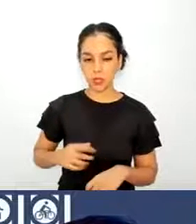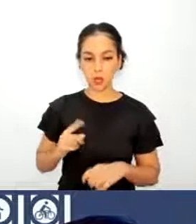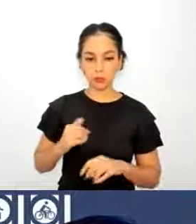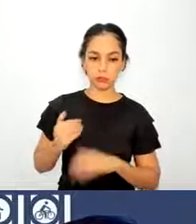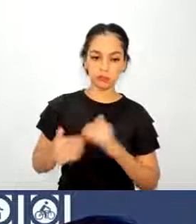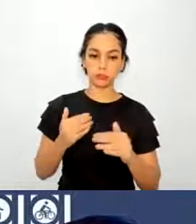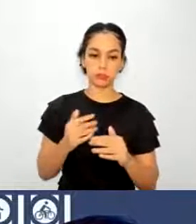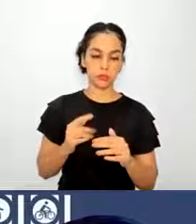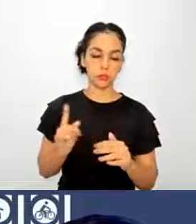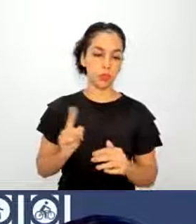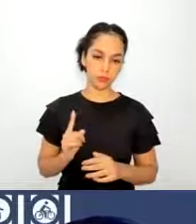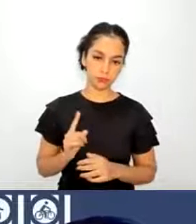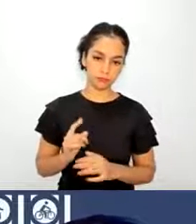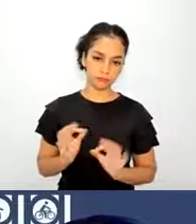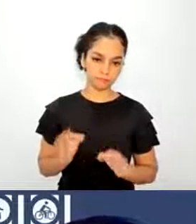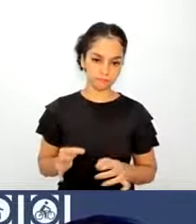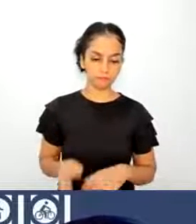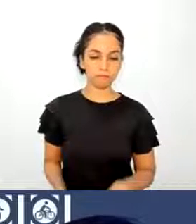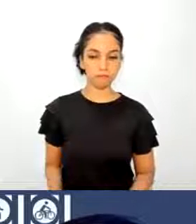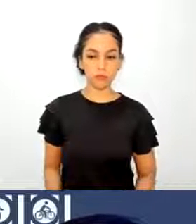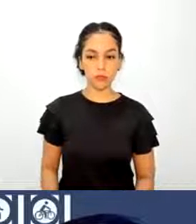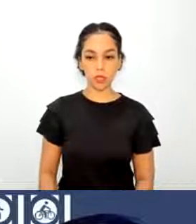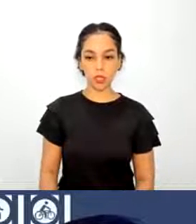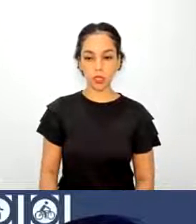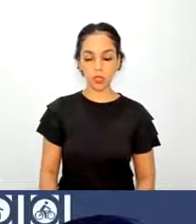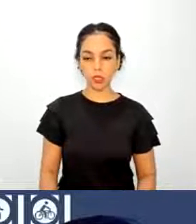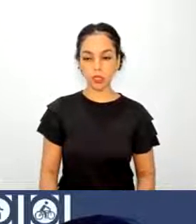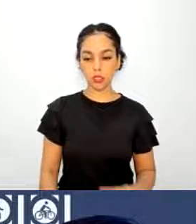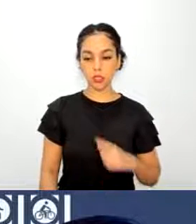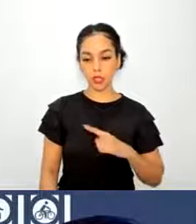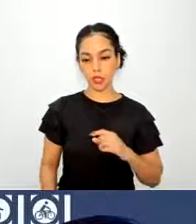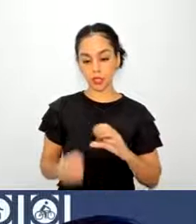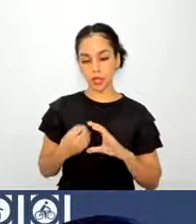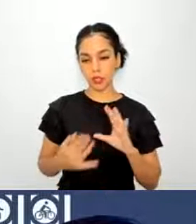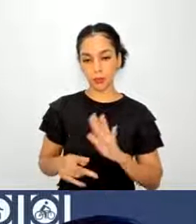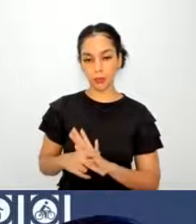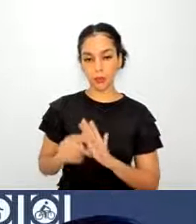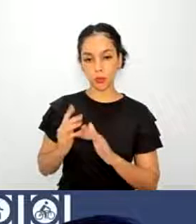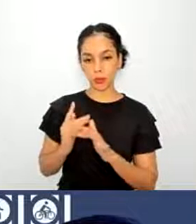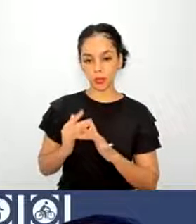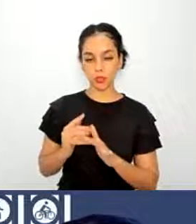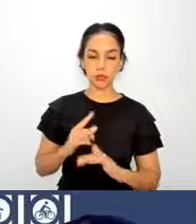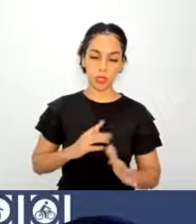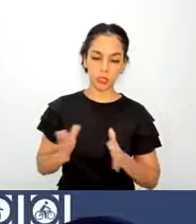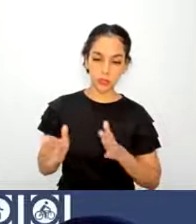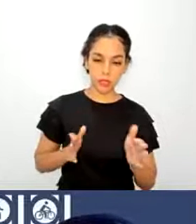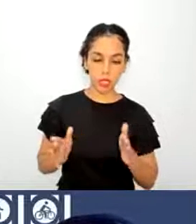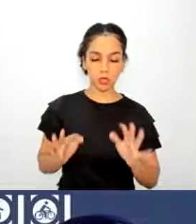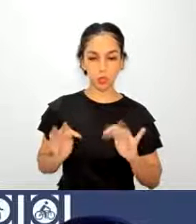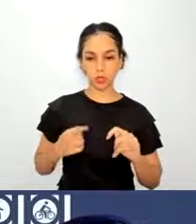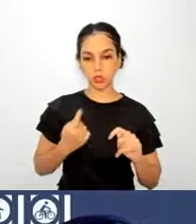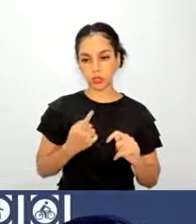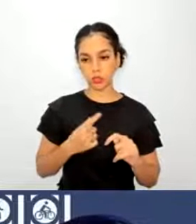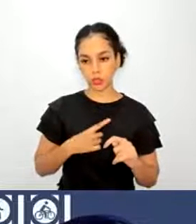se consolidarem efetivamente com características do urbanismo, né, com acessibilidade, com tudo isso que a gente com a